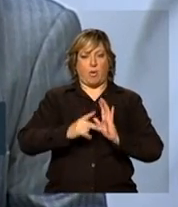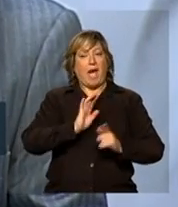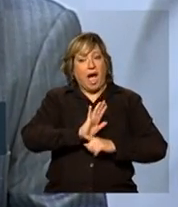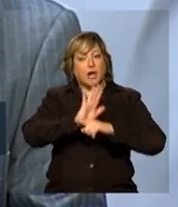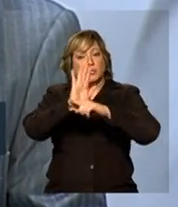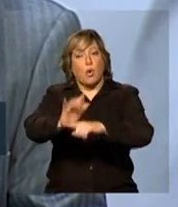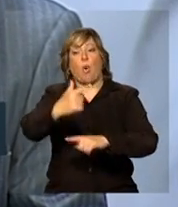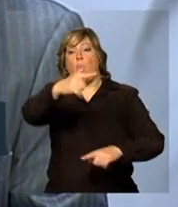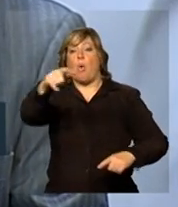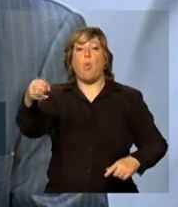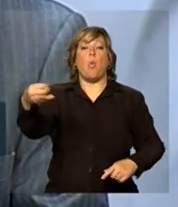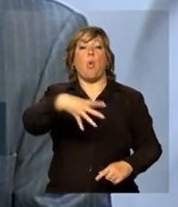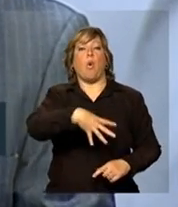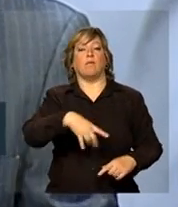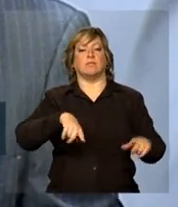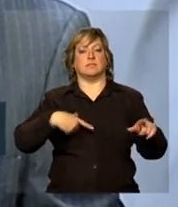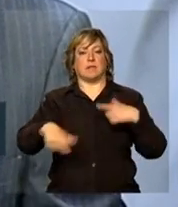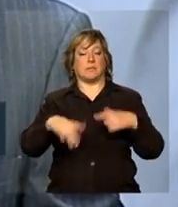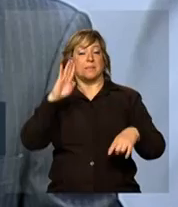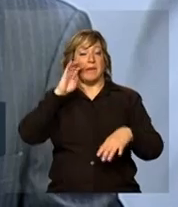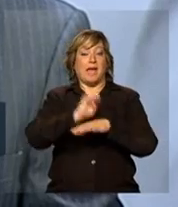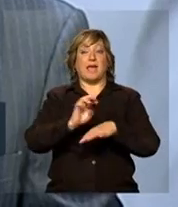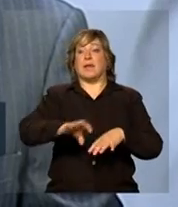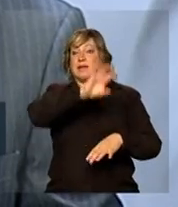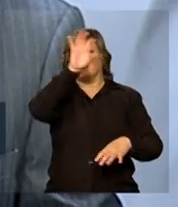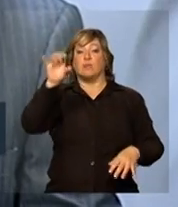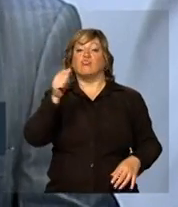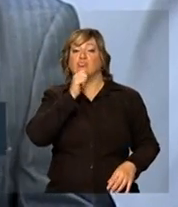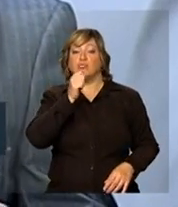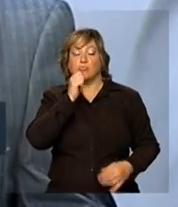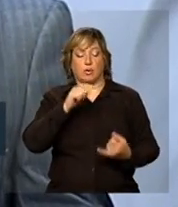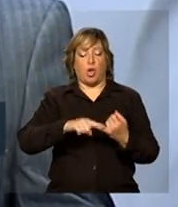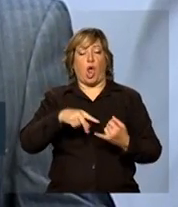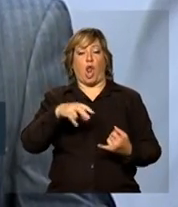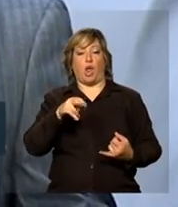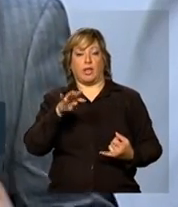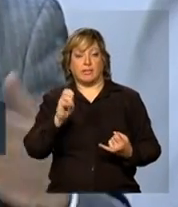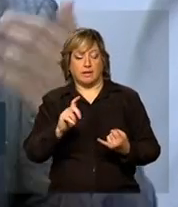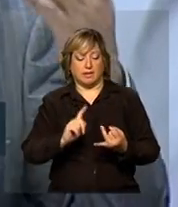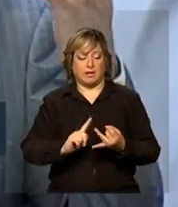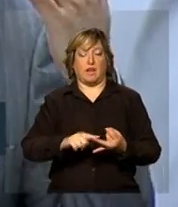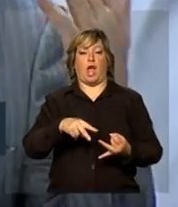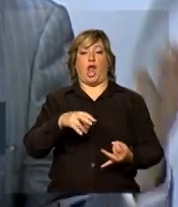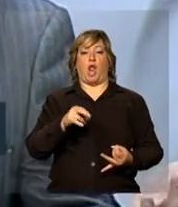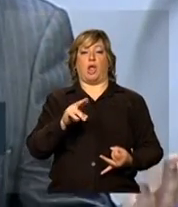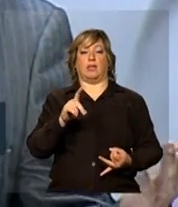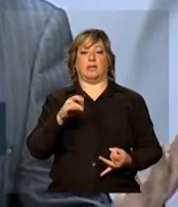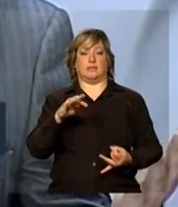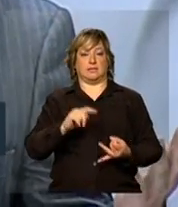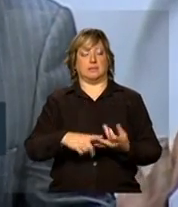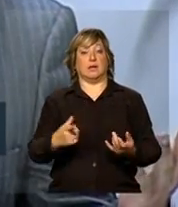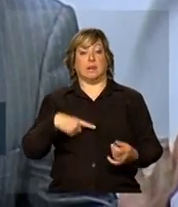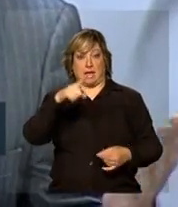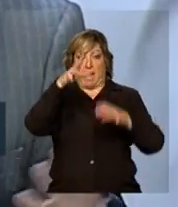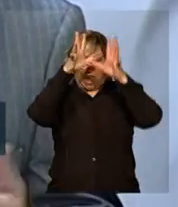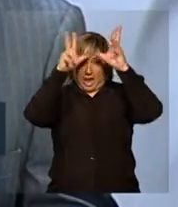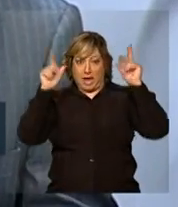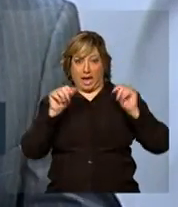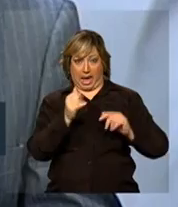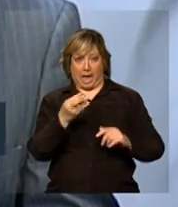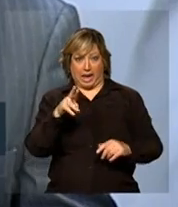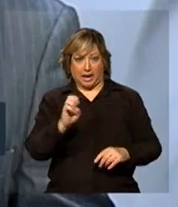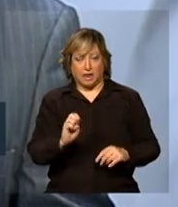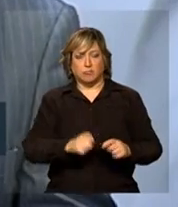novas equipes de transplantes, sobretudo nos estados que não têm, no Norte, no Nordeste do país. O crescimento que nós tivemos no Acre é um exemplo